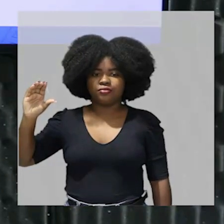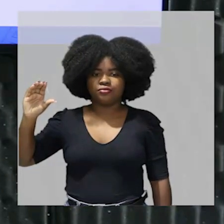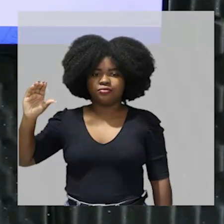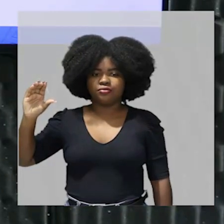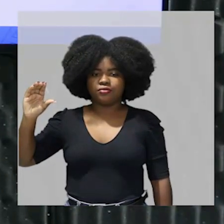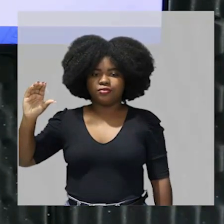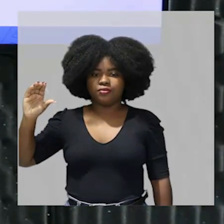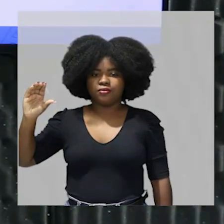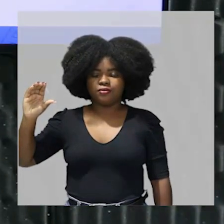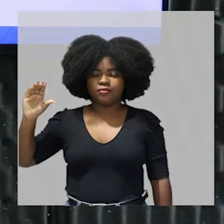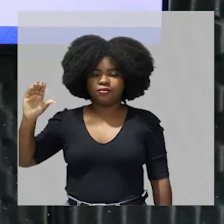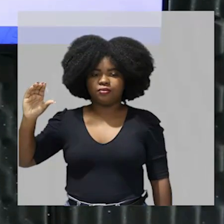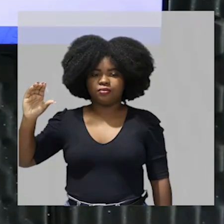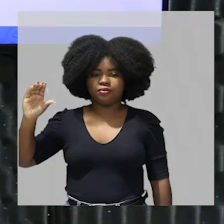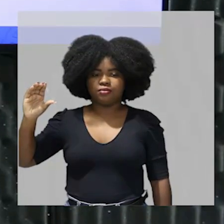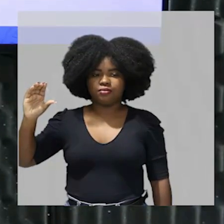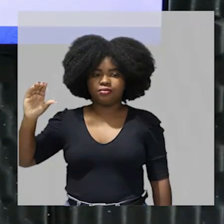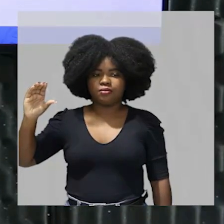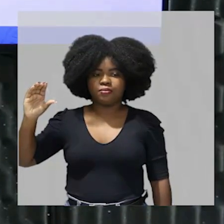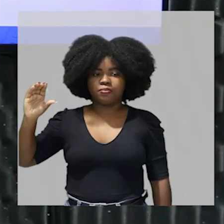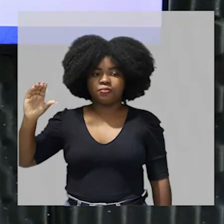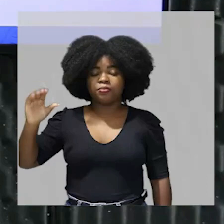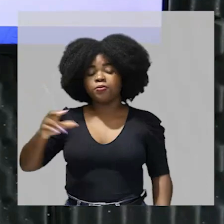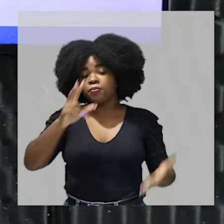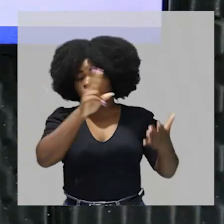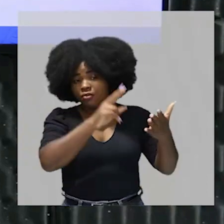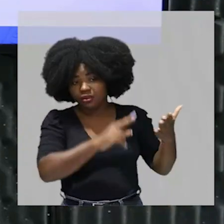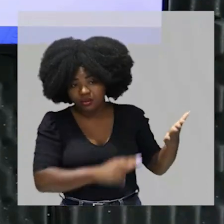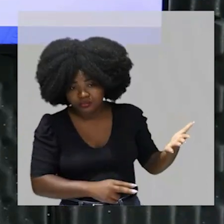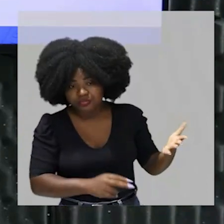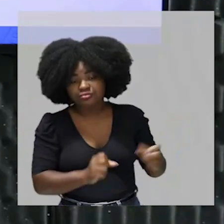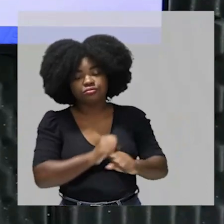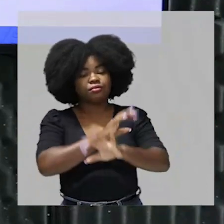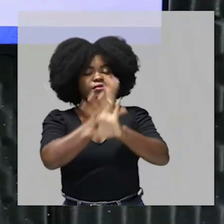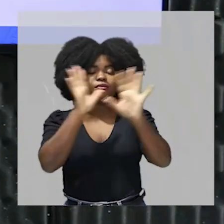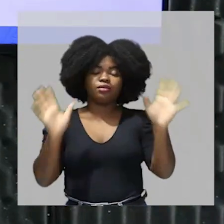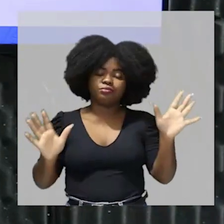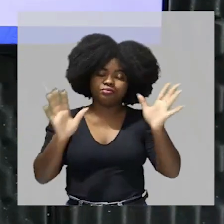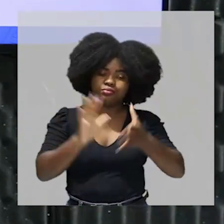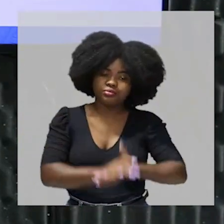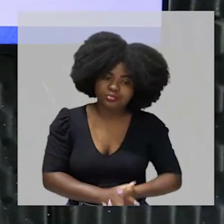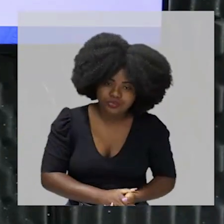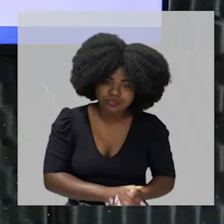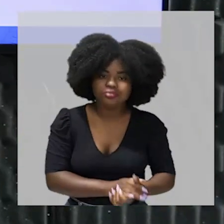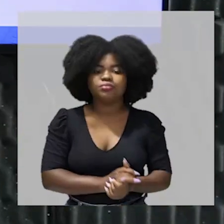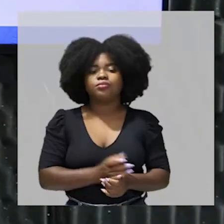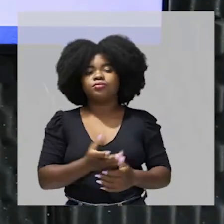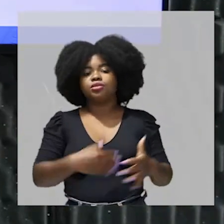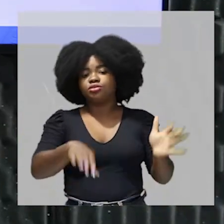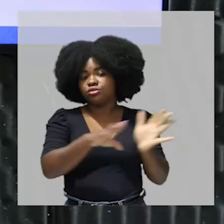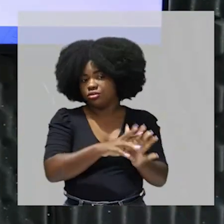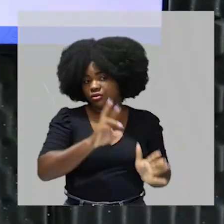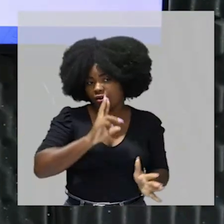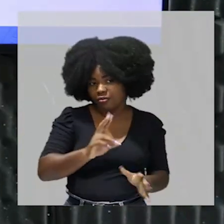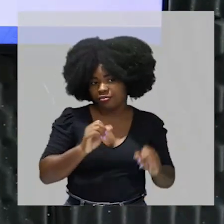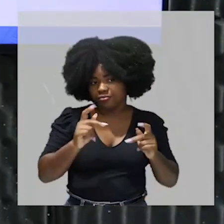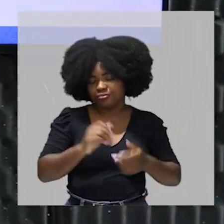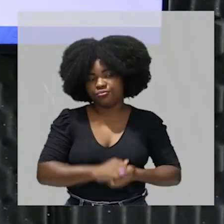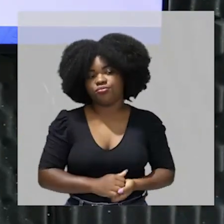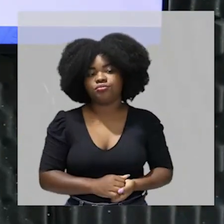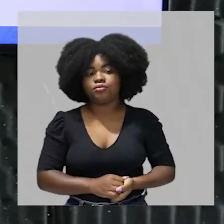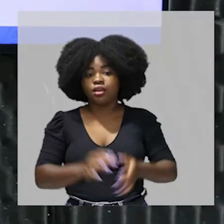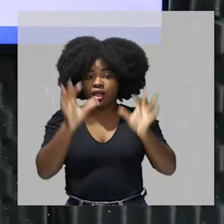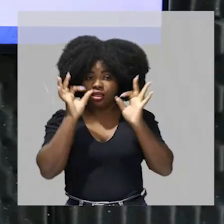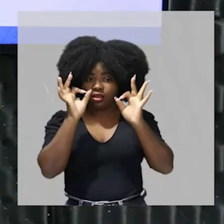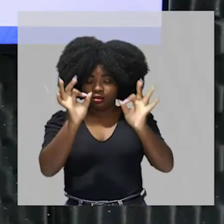temporais indefinidas na leitura fica claro para nós chegarmos a esta conclusão mas